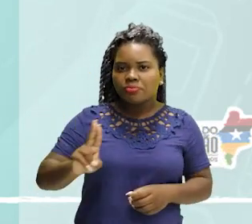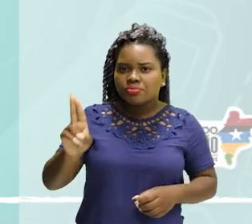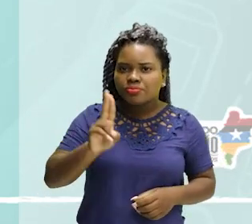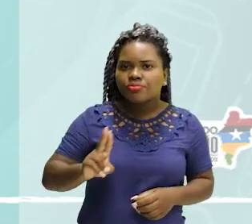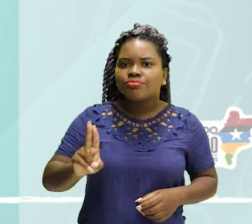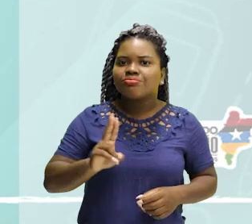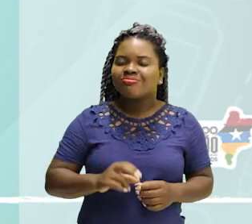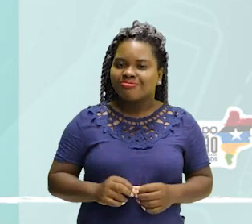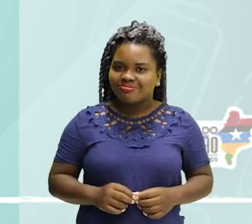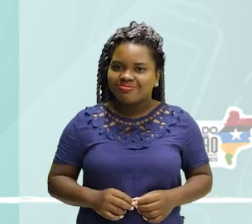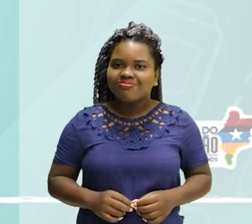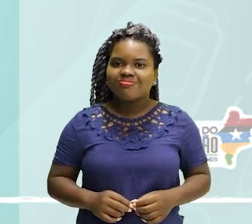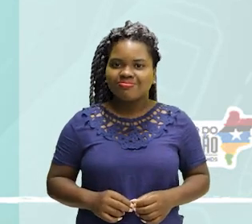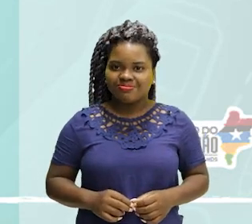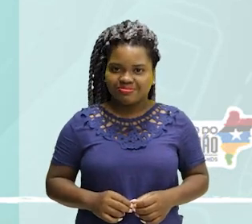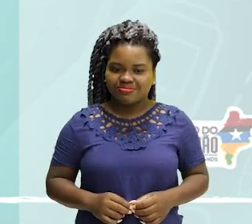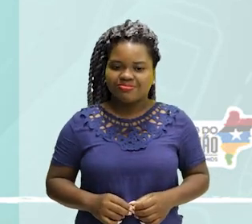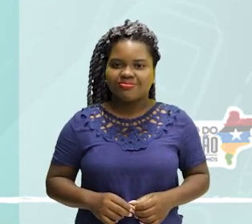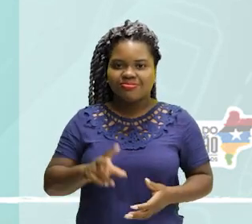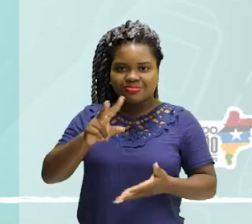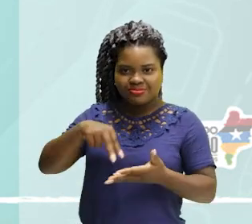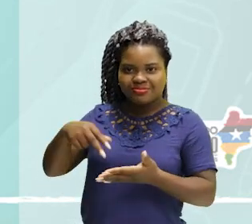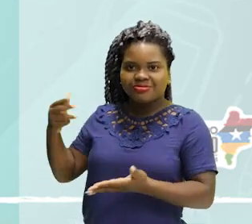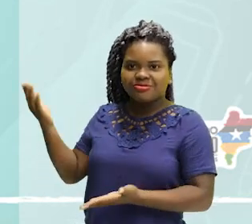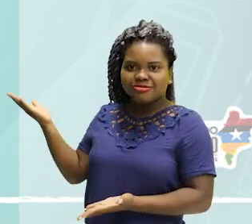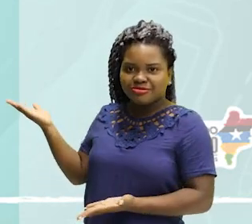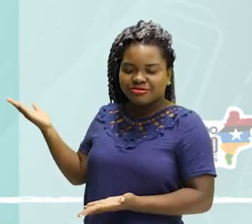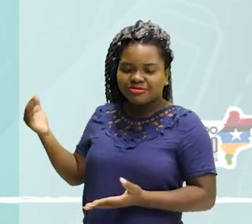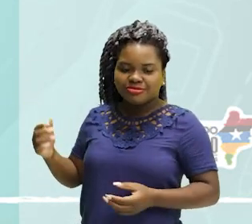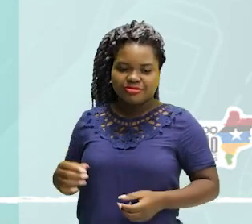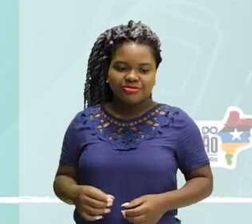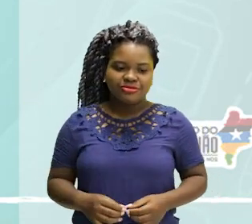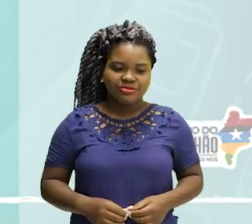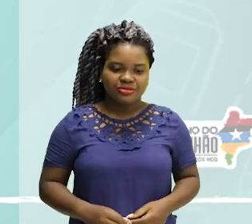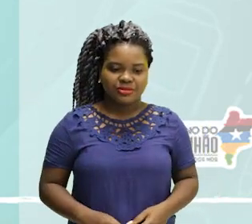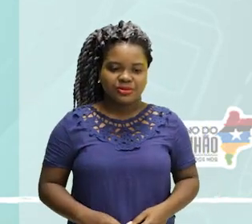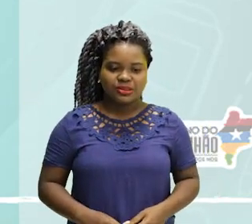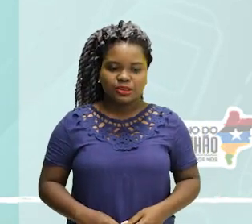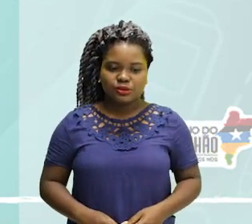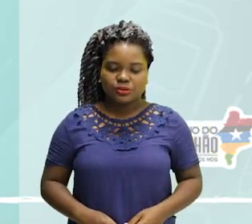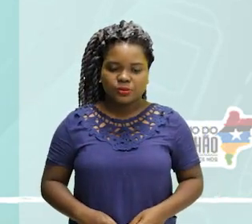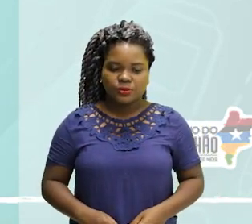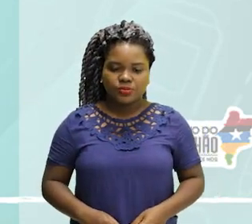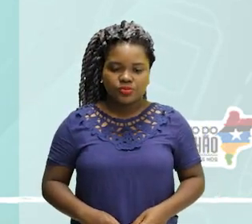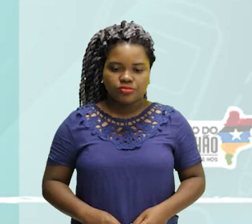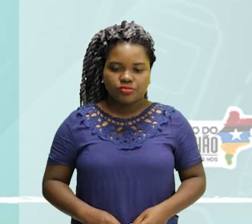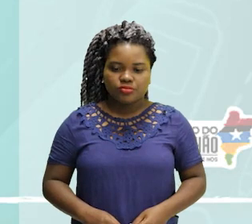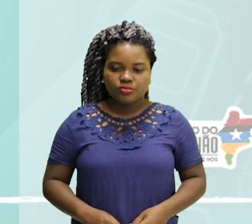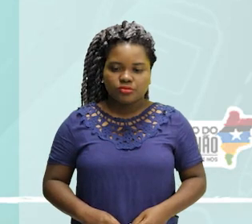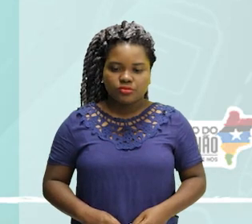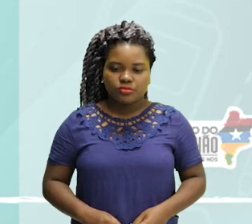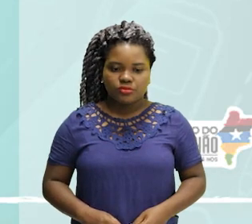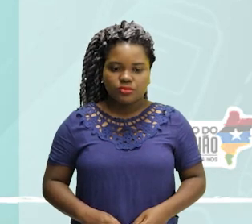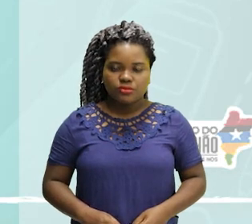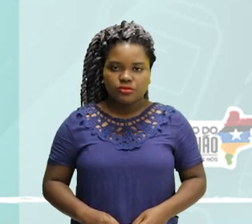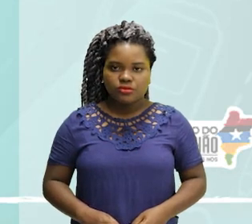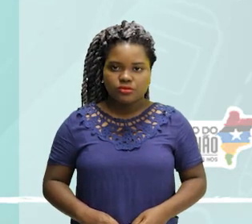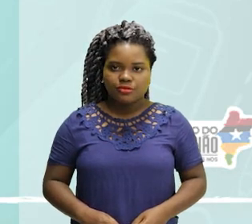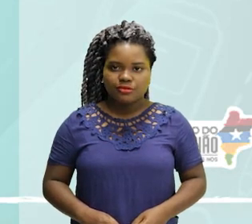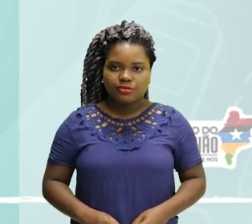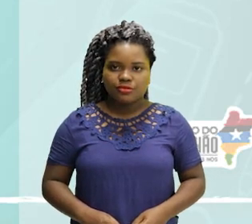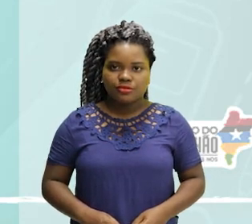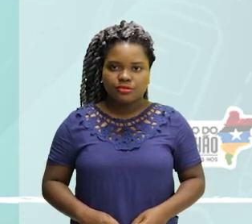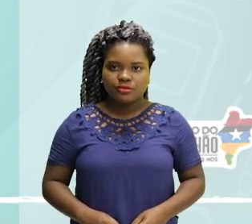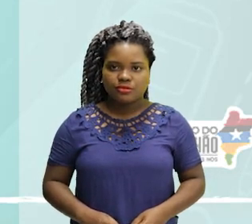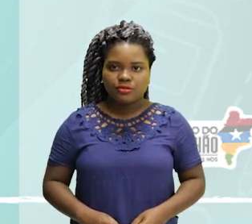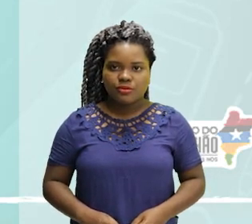principal deste gênero poético, onde o poeta oferece, por meio de pensamento, a sua visão social de mundo, sua